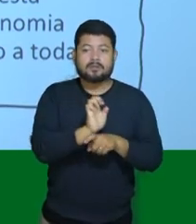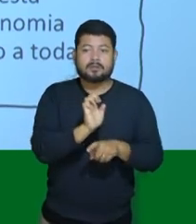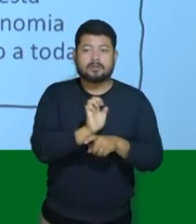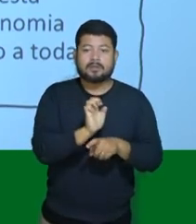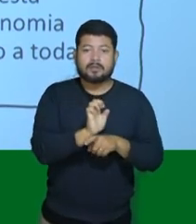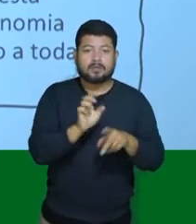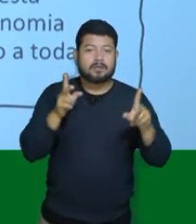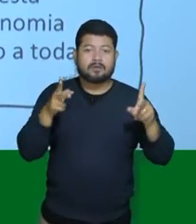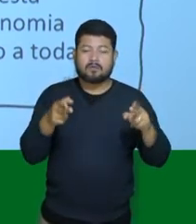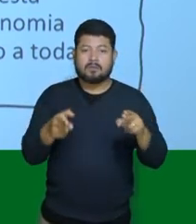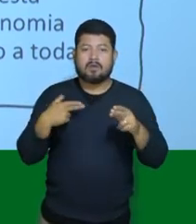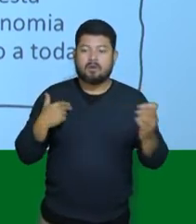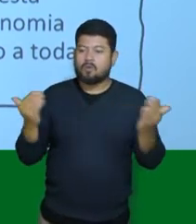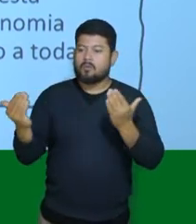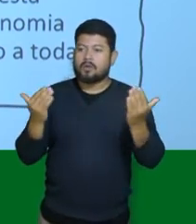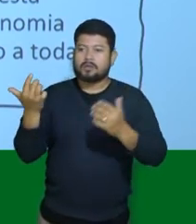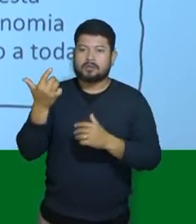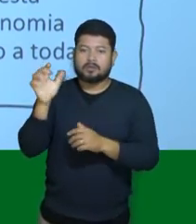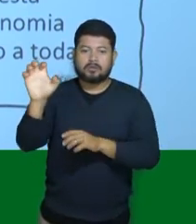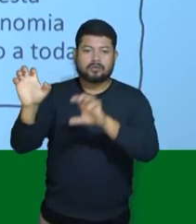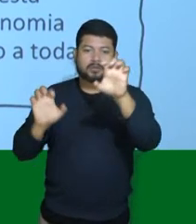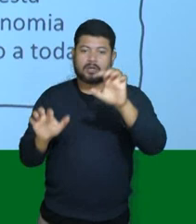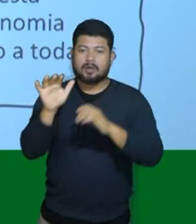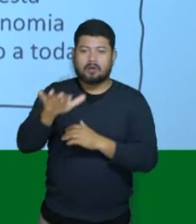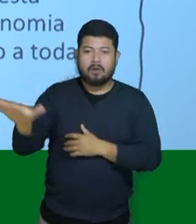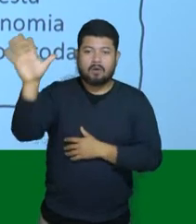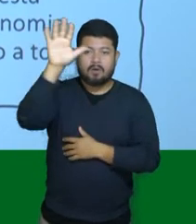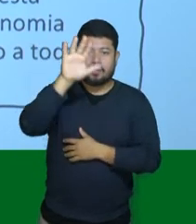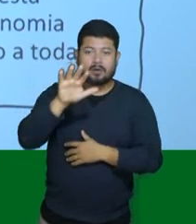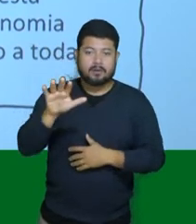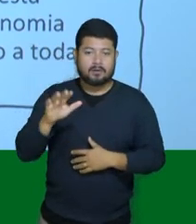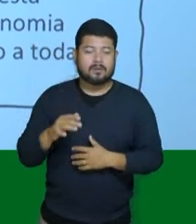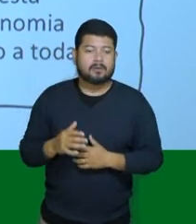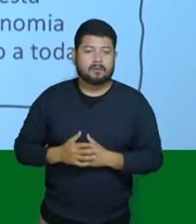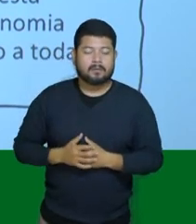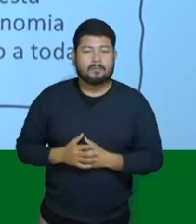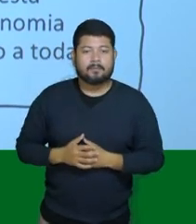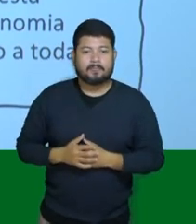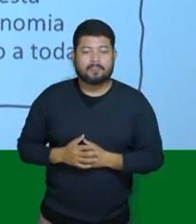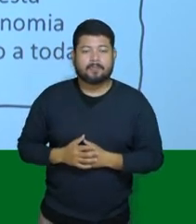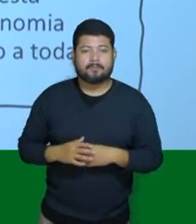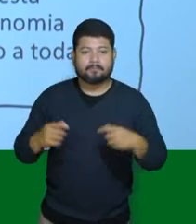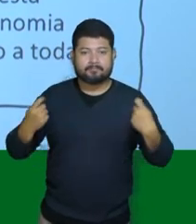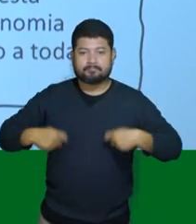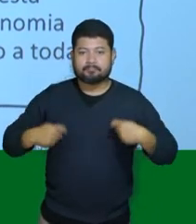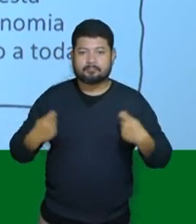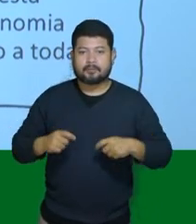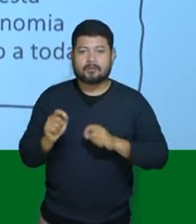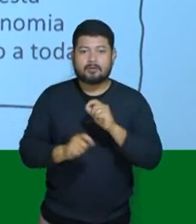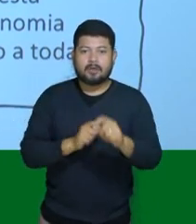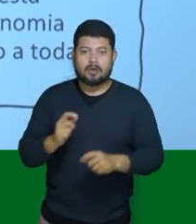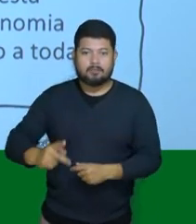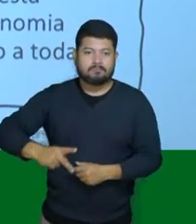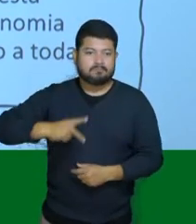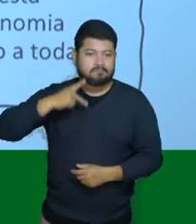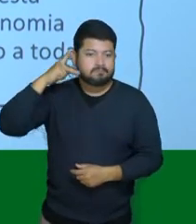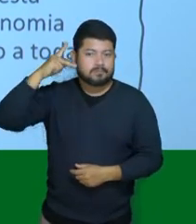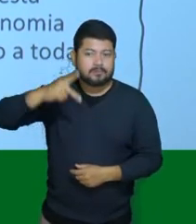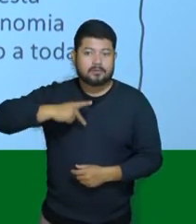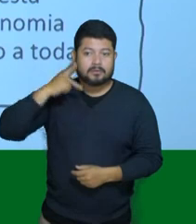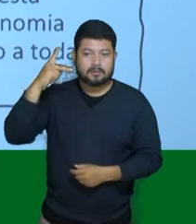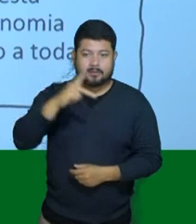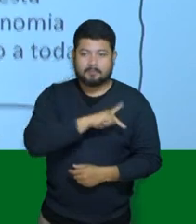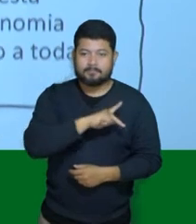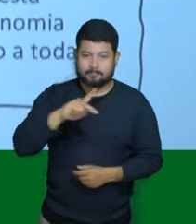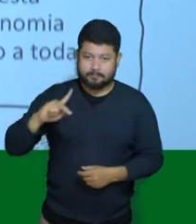boa comparado com outros estados. Então, a gente tem tudo aí. Né? E a gente precisa disso aqui, políticas públicas, né?